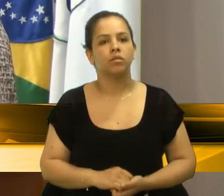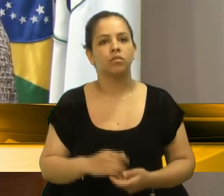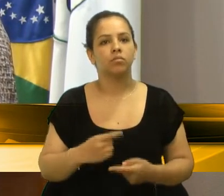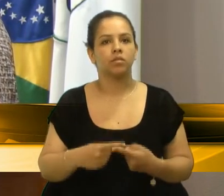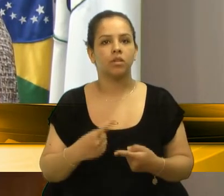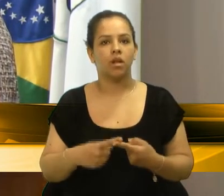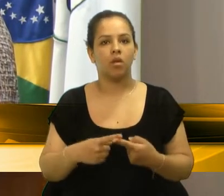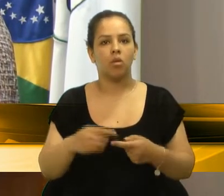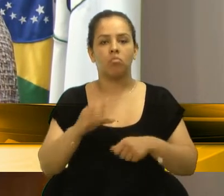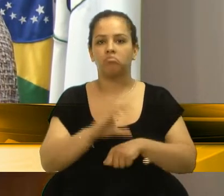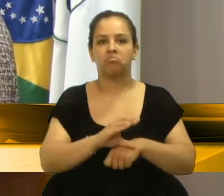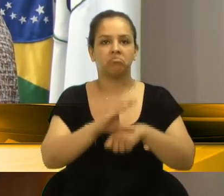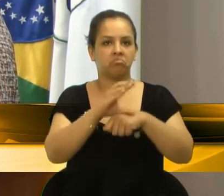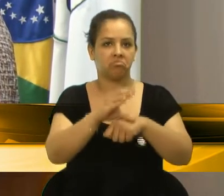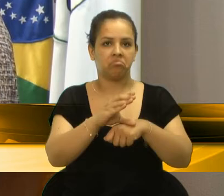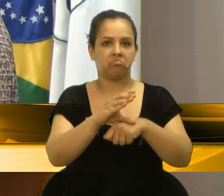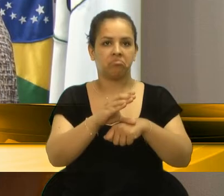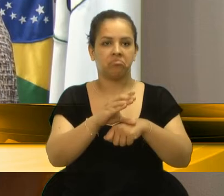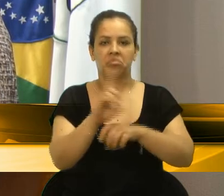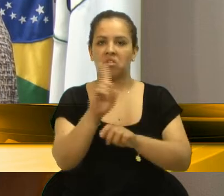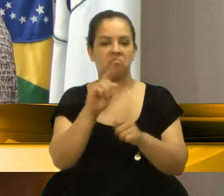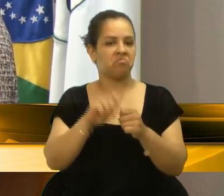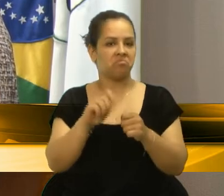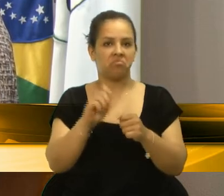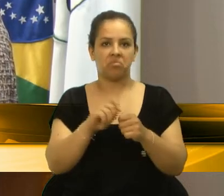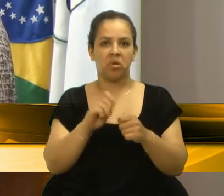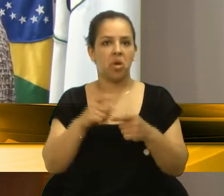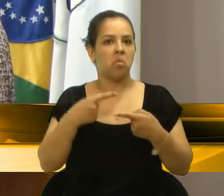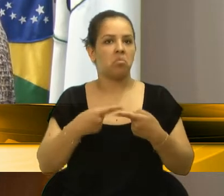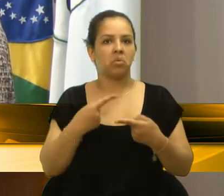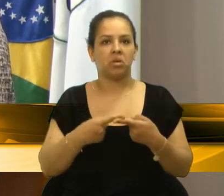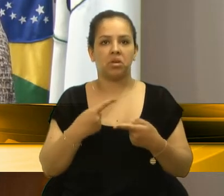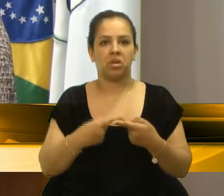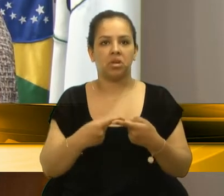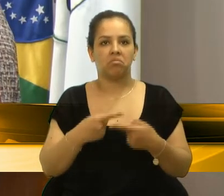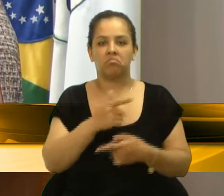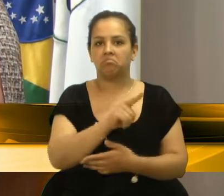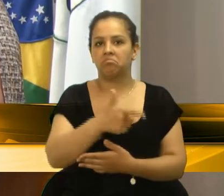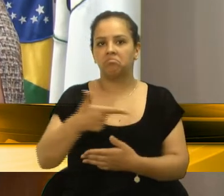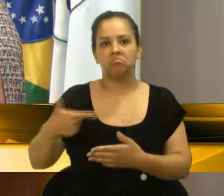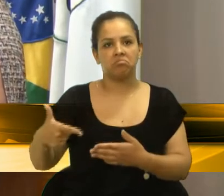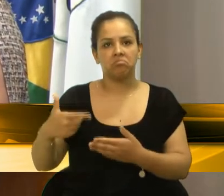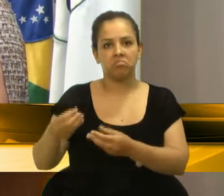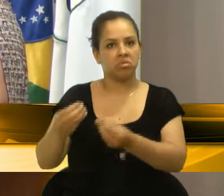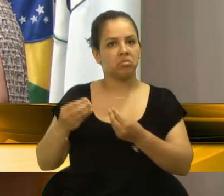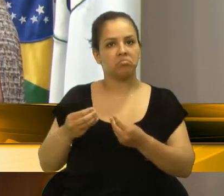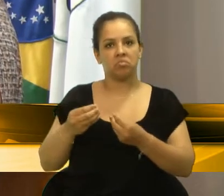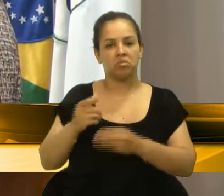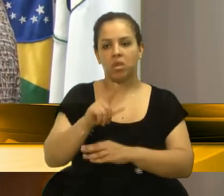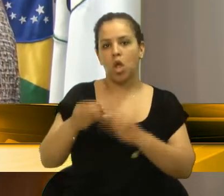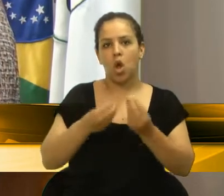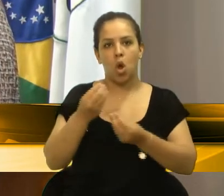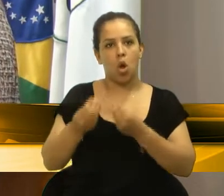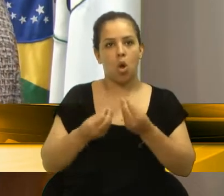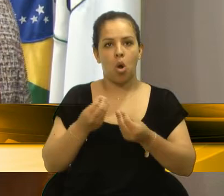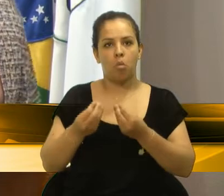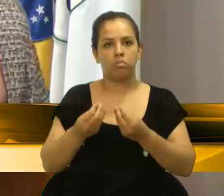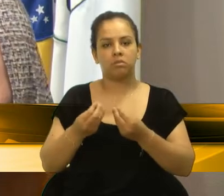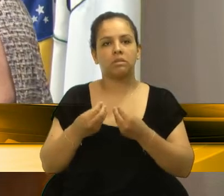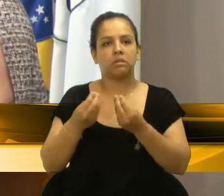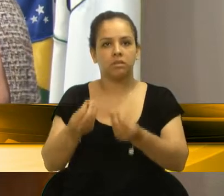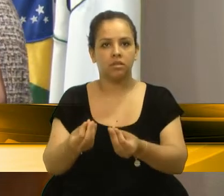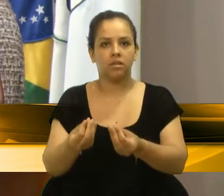Conselho não foi feita, pois sem a emissão da resolução não existe deliberação. E foi